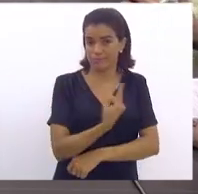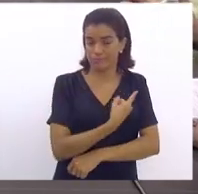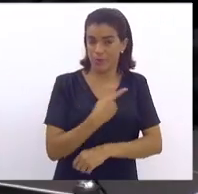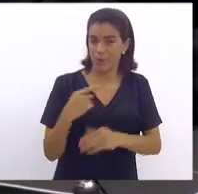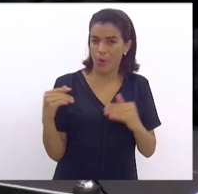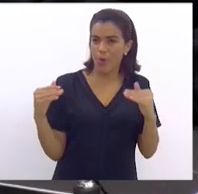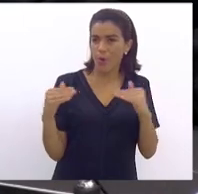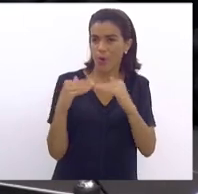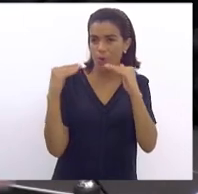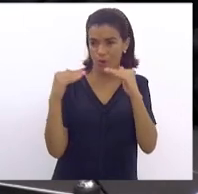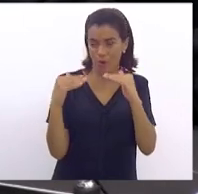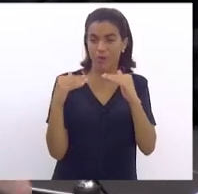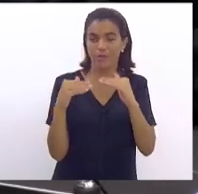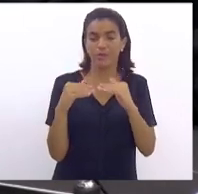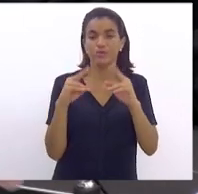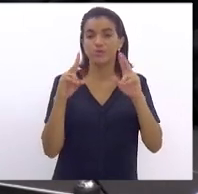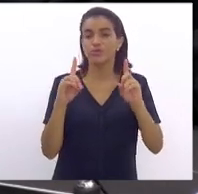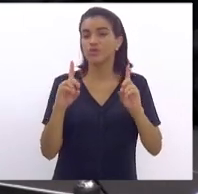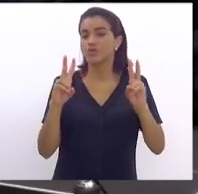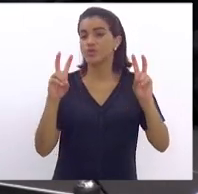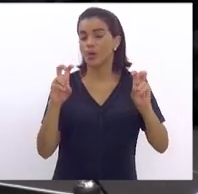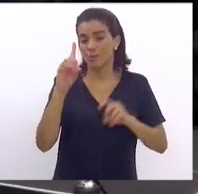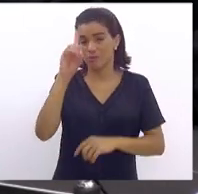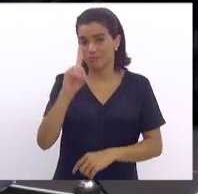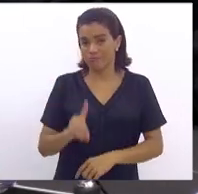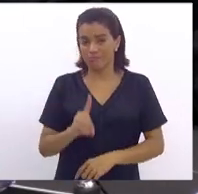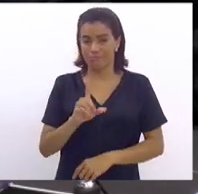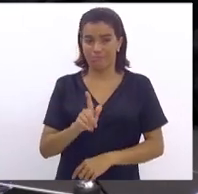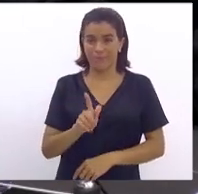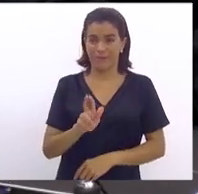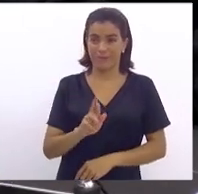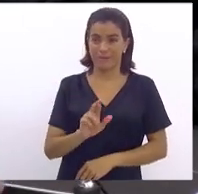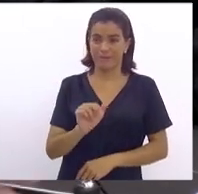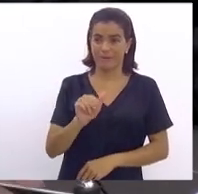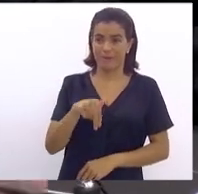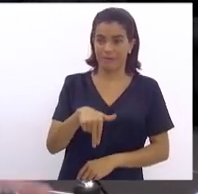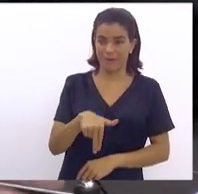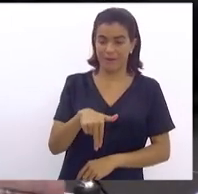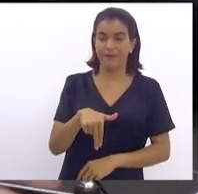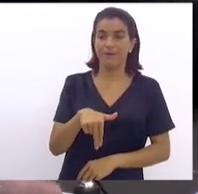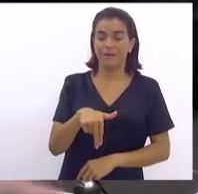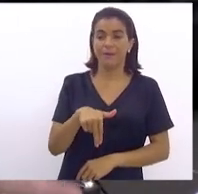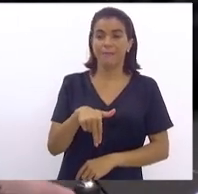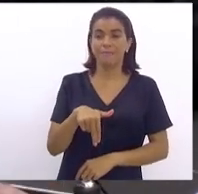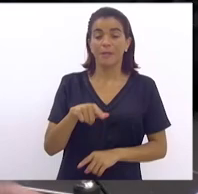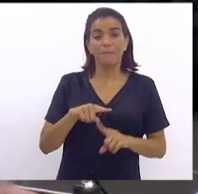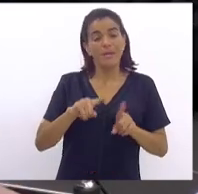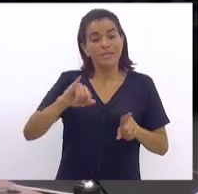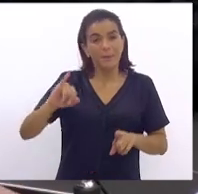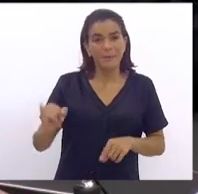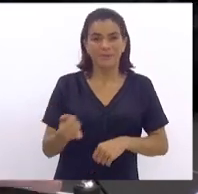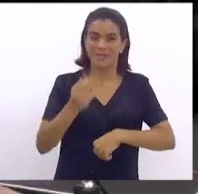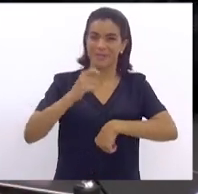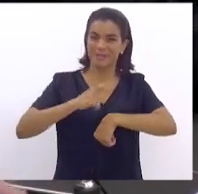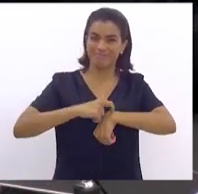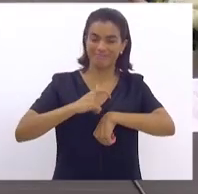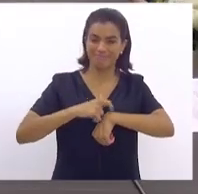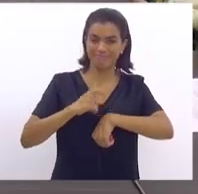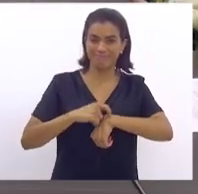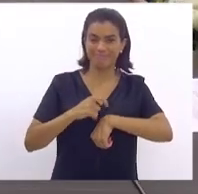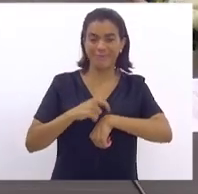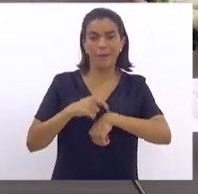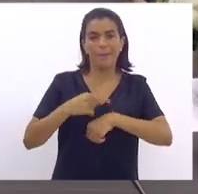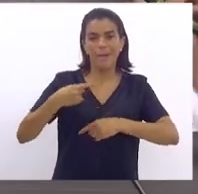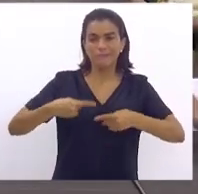direito da GRAM, o mérito do projeto e tudo mais, mas a gente está aproveitando o ensejo dessa discussão para poder fazer